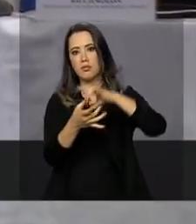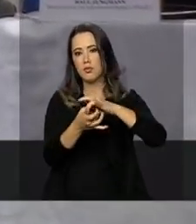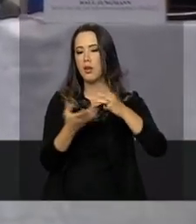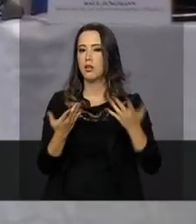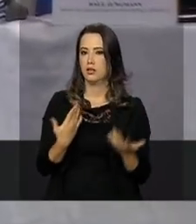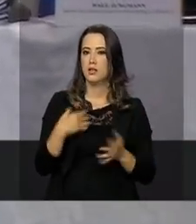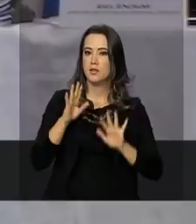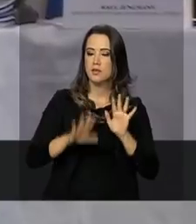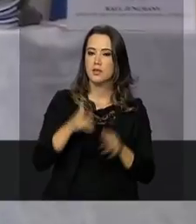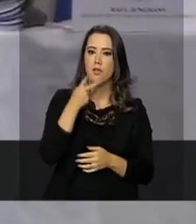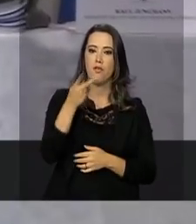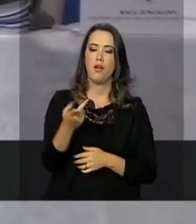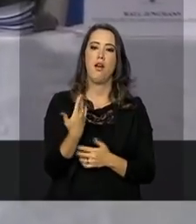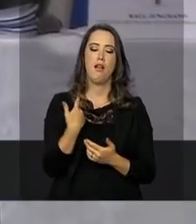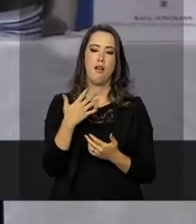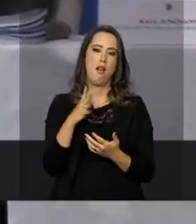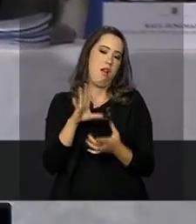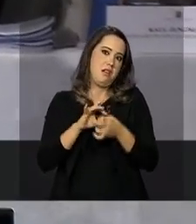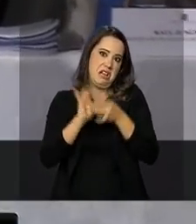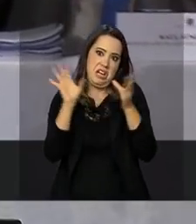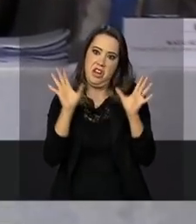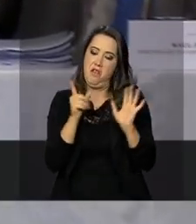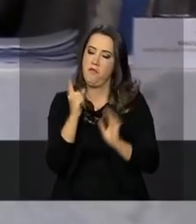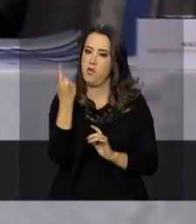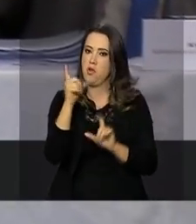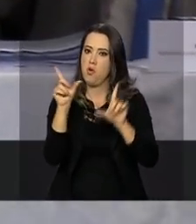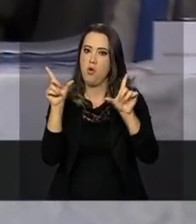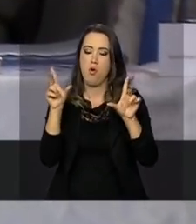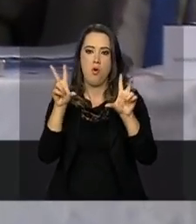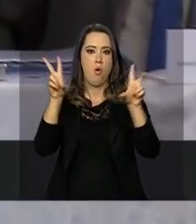que você diz, não, digamos assim,